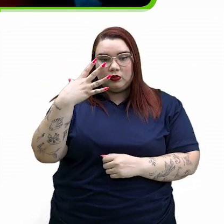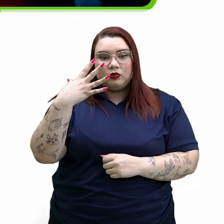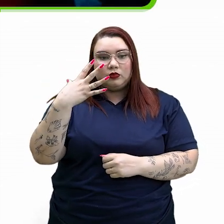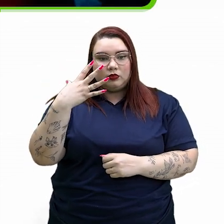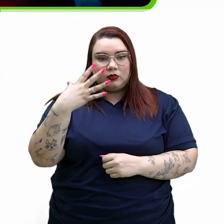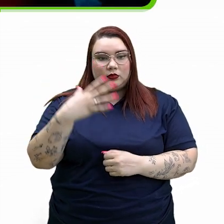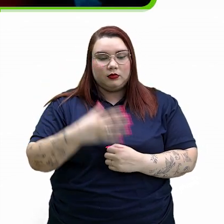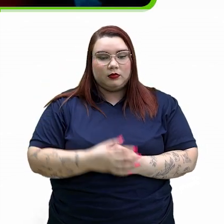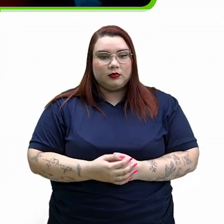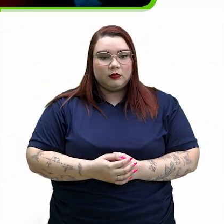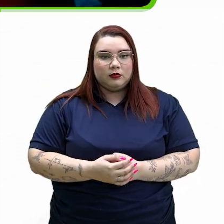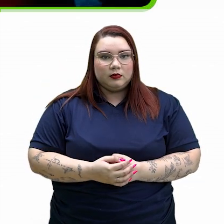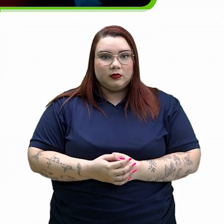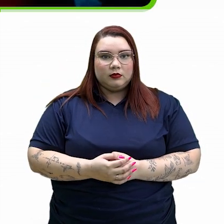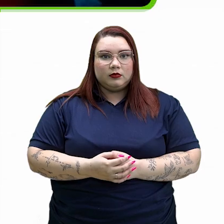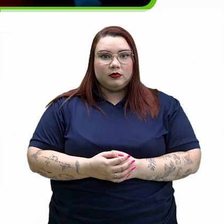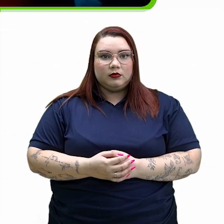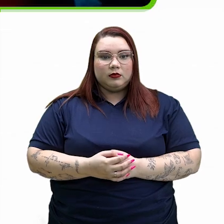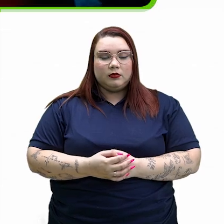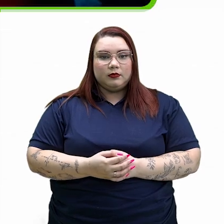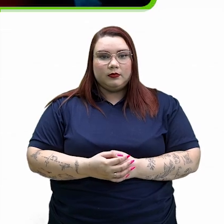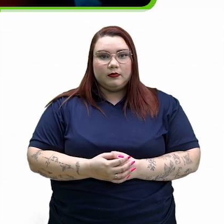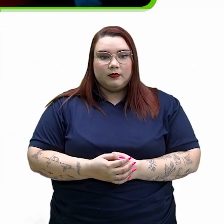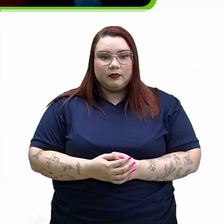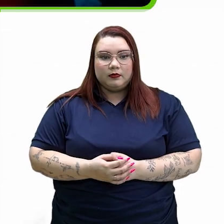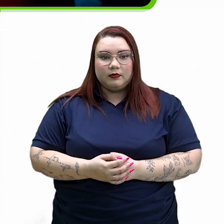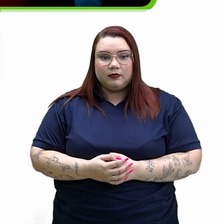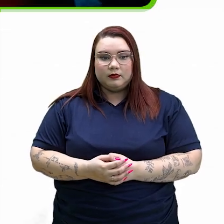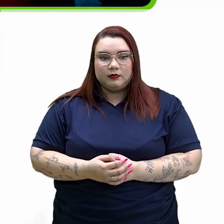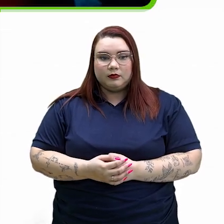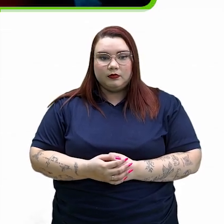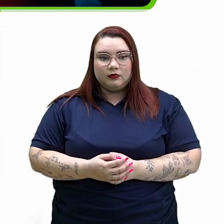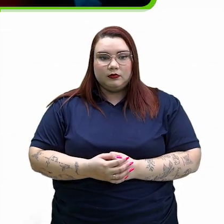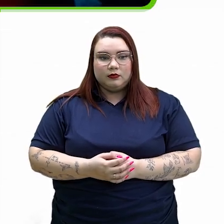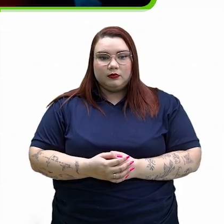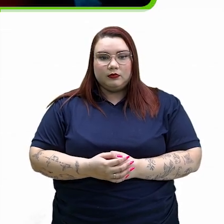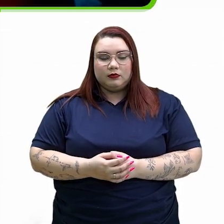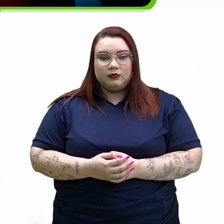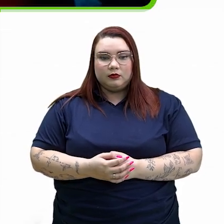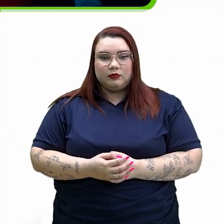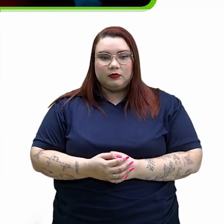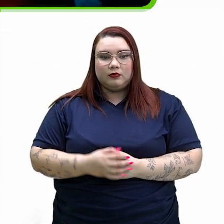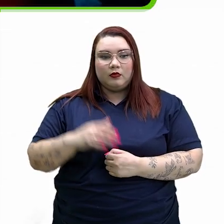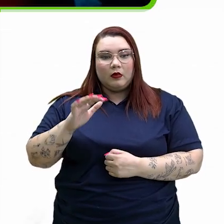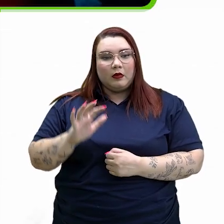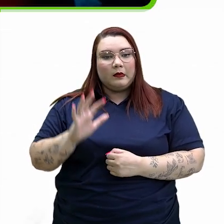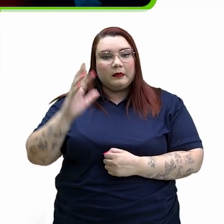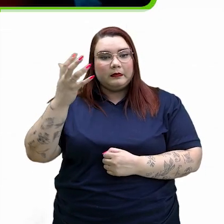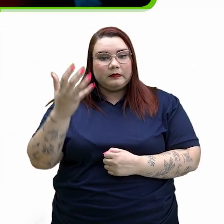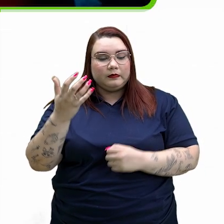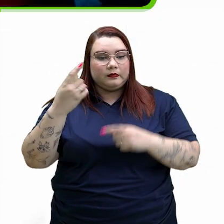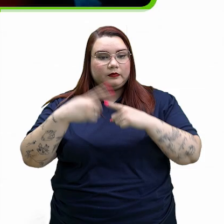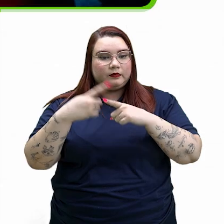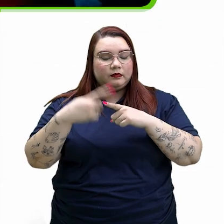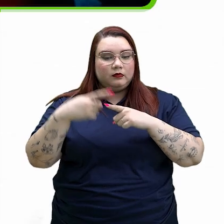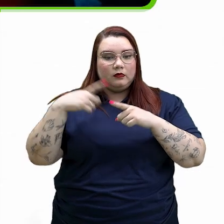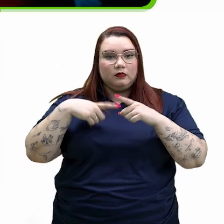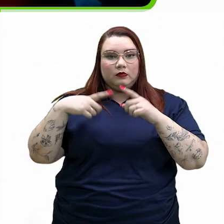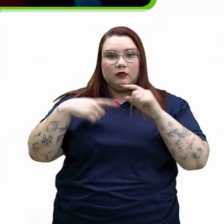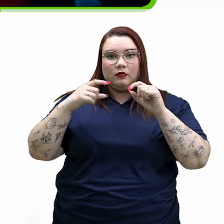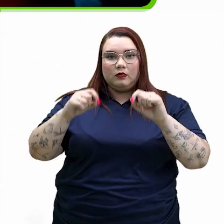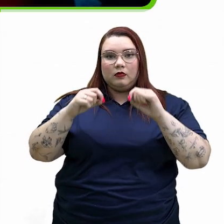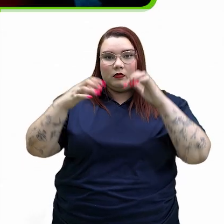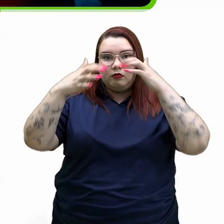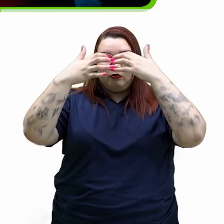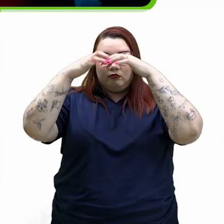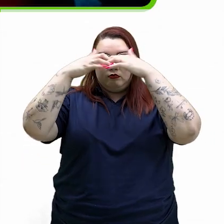você tem diferentes reações à exposição. A luz ocorre em razão